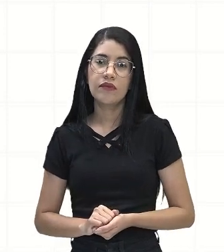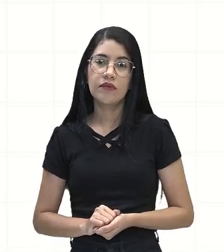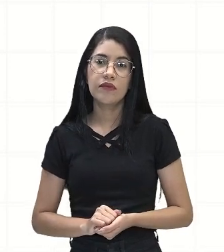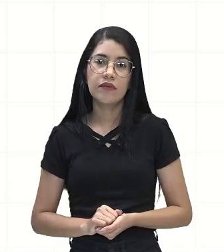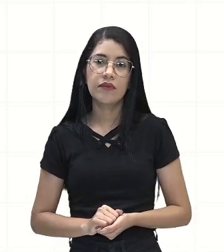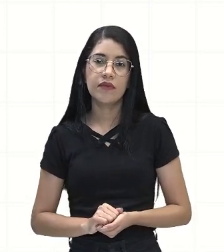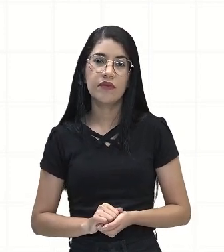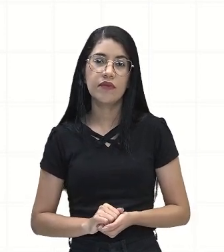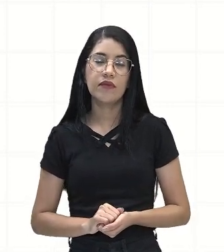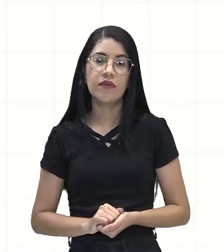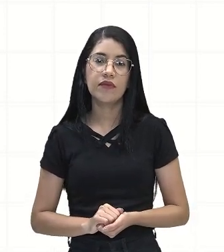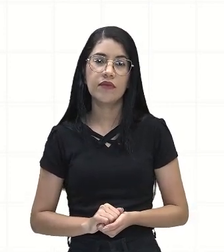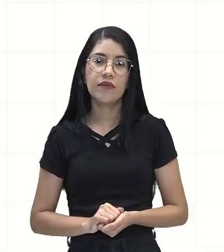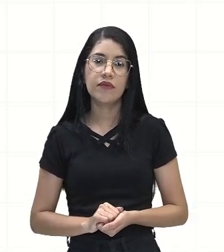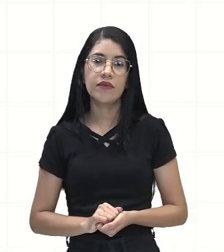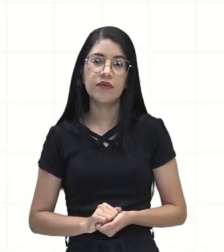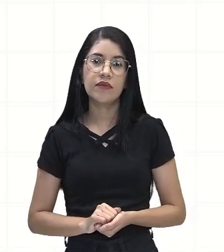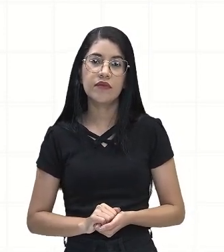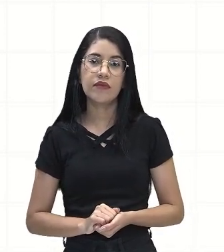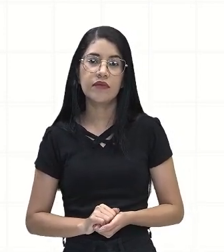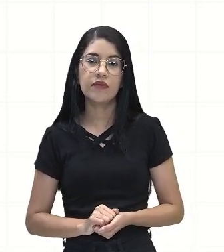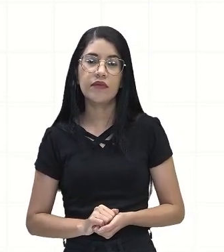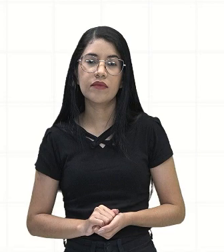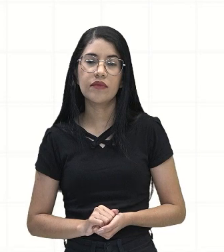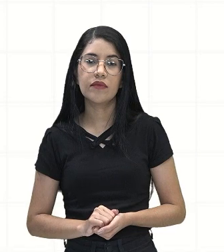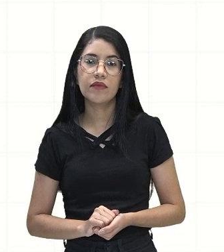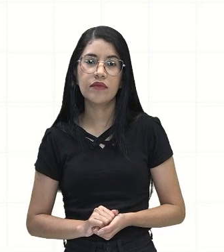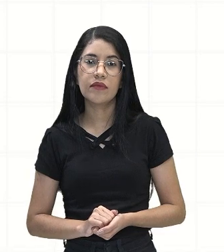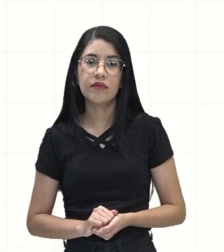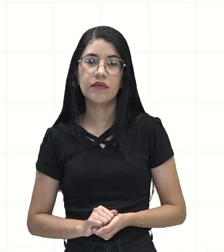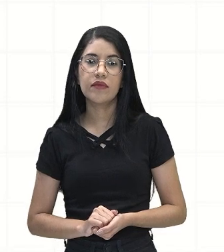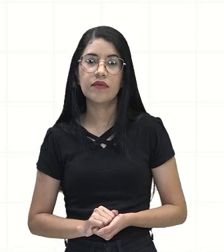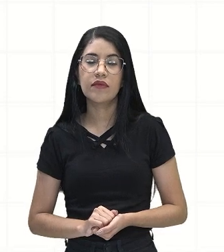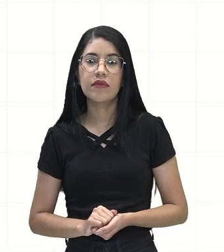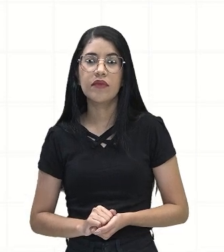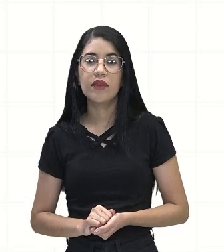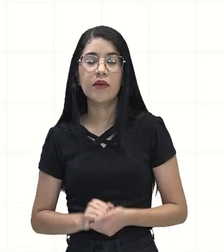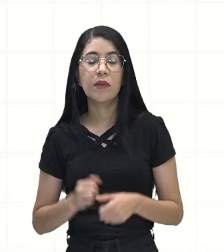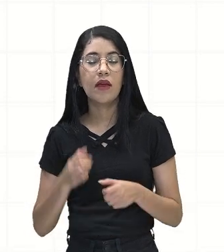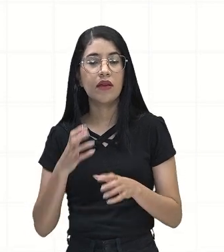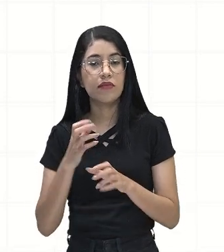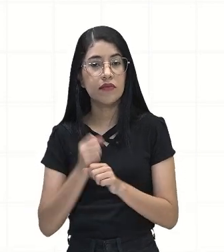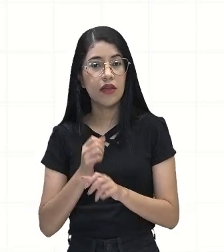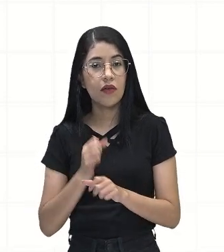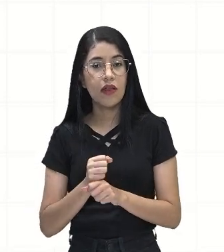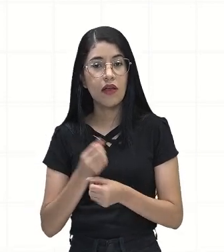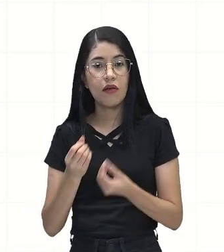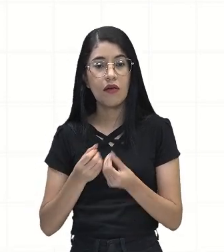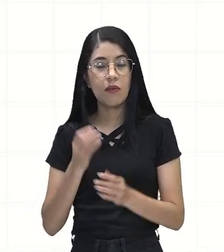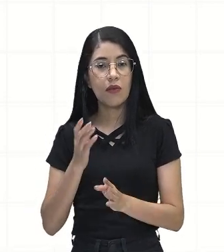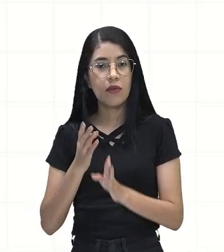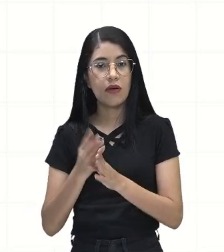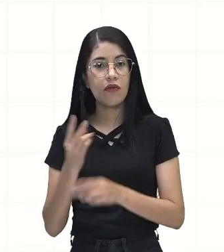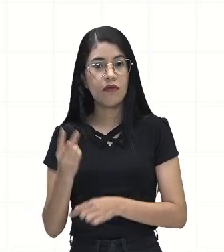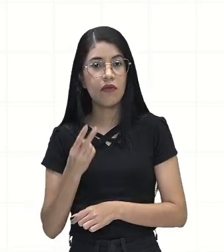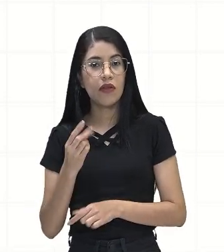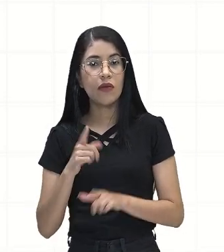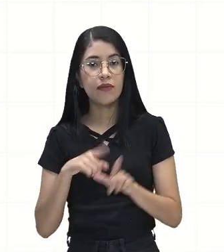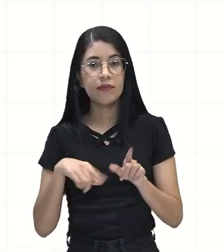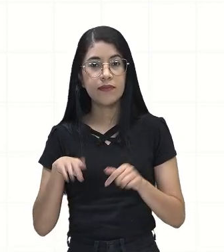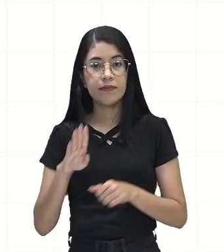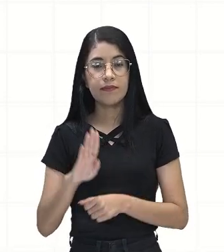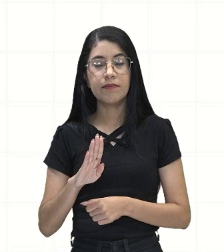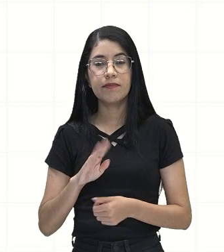Tudo bem? Então, ó, vamos aqui determinar o valor de B. Então, para determinar o valor de B, nós